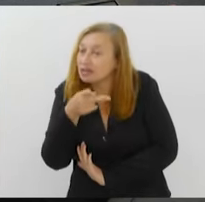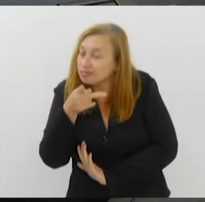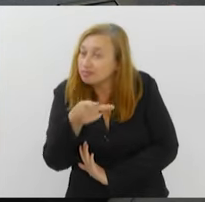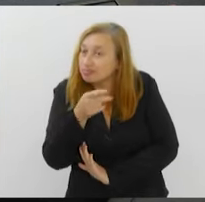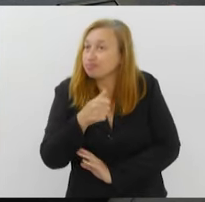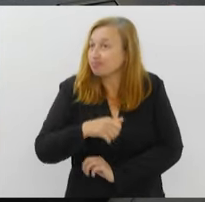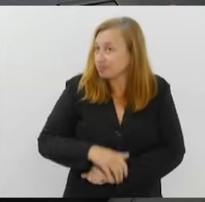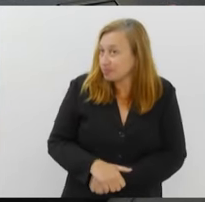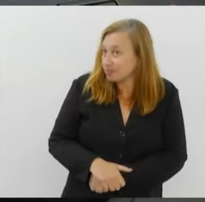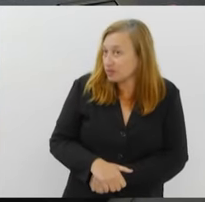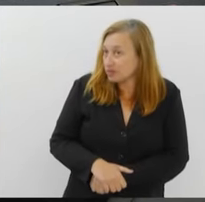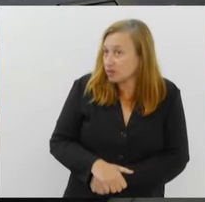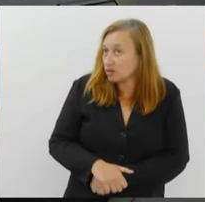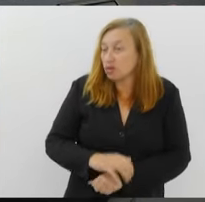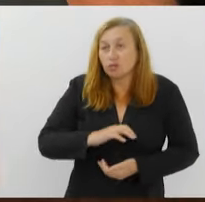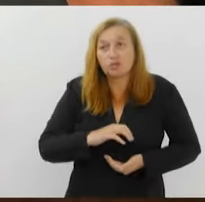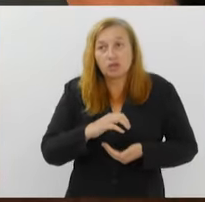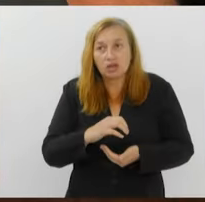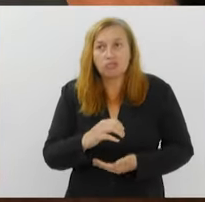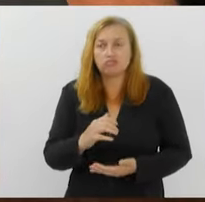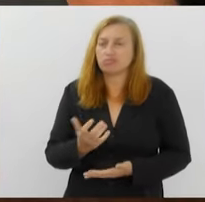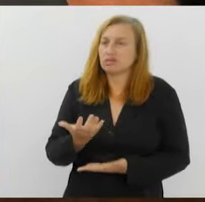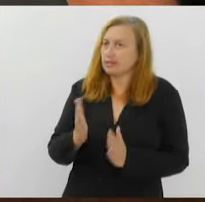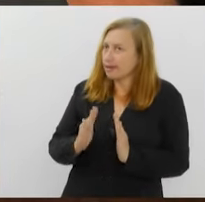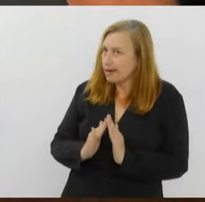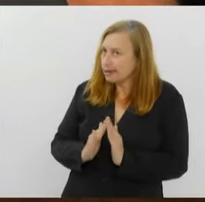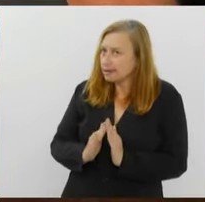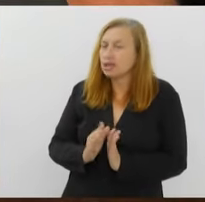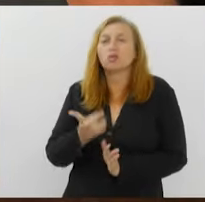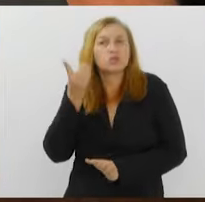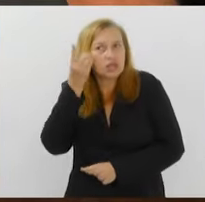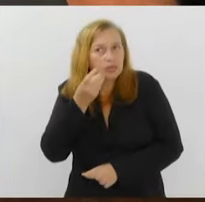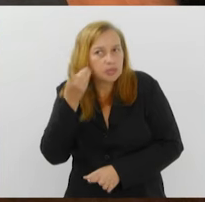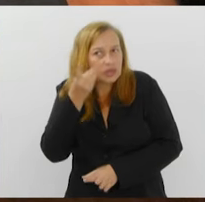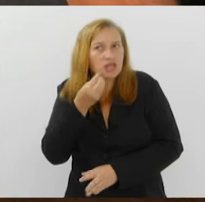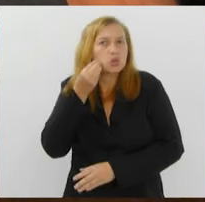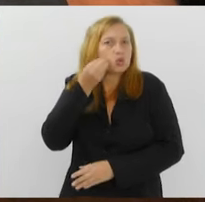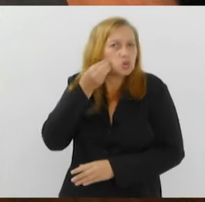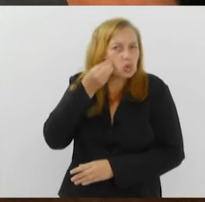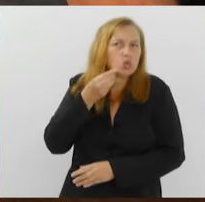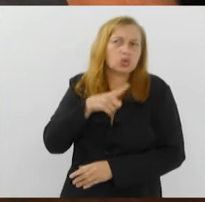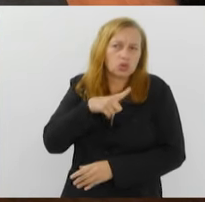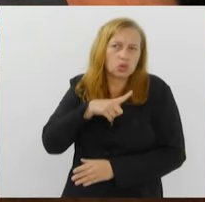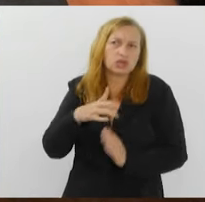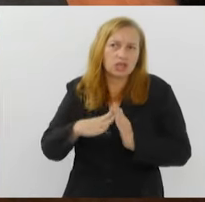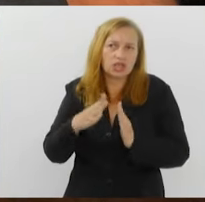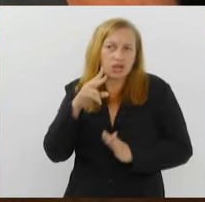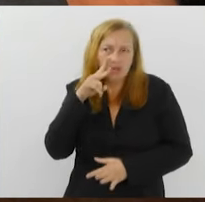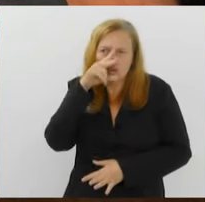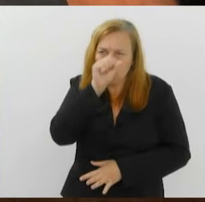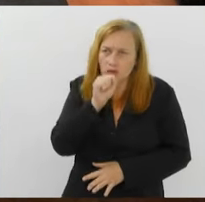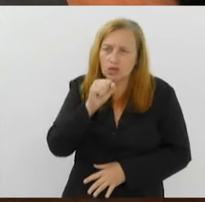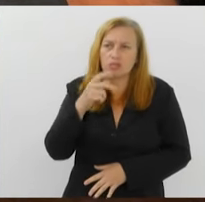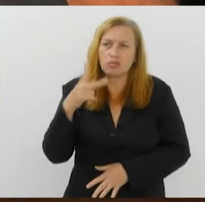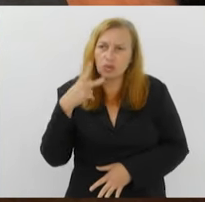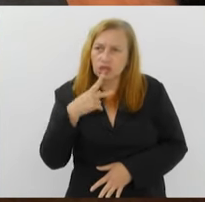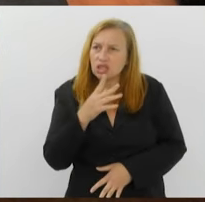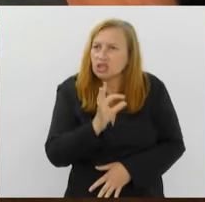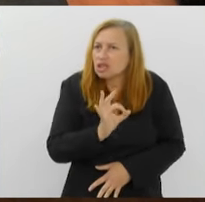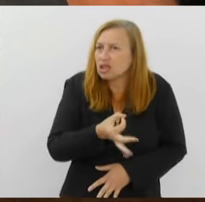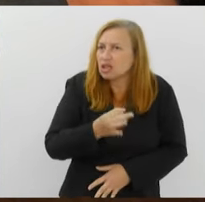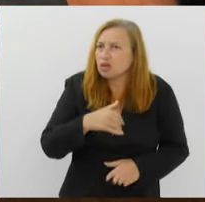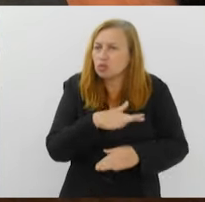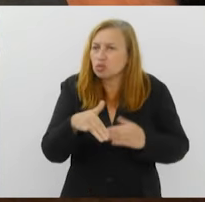como um decano dessa casa, um deputado experiente, que tem força política, obviamente, por